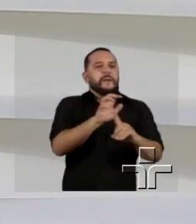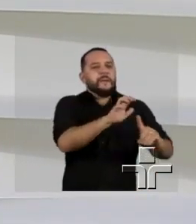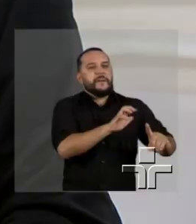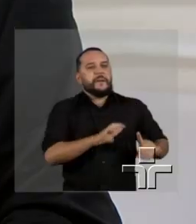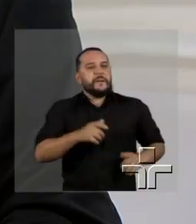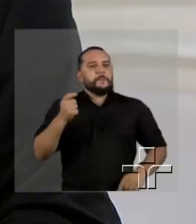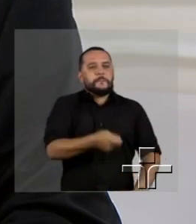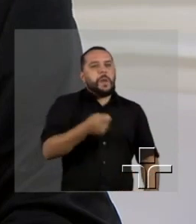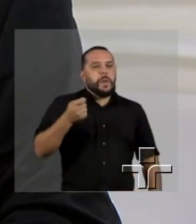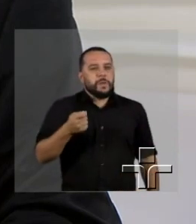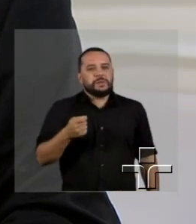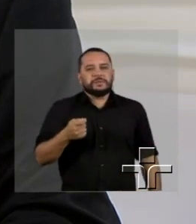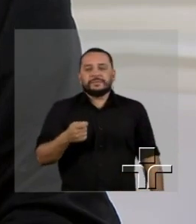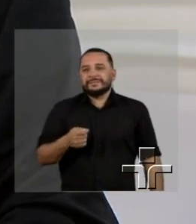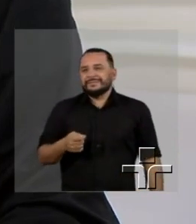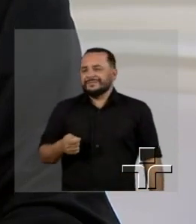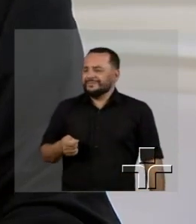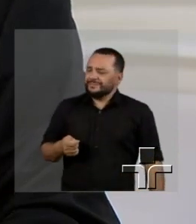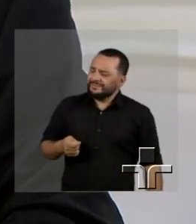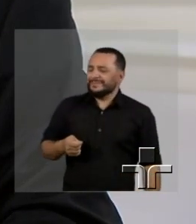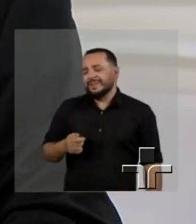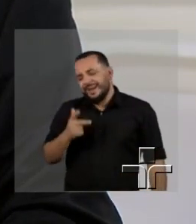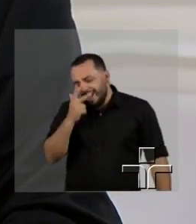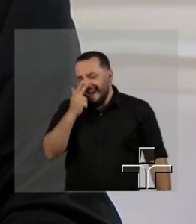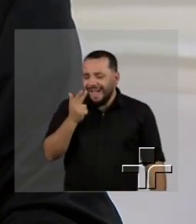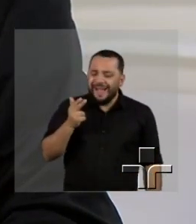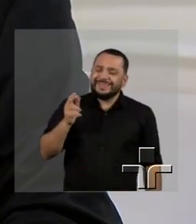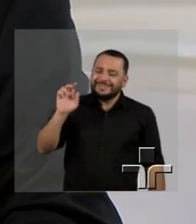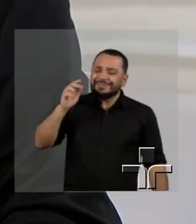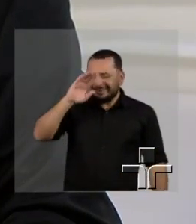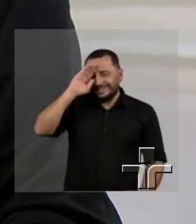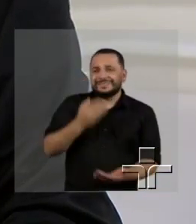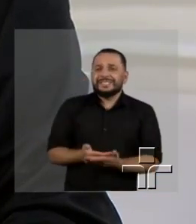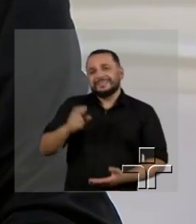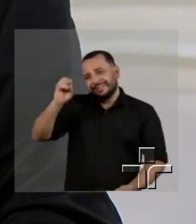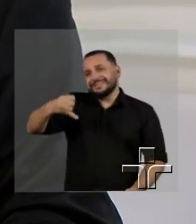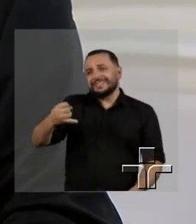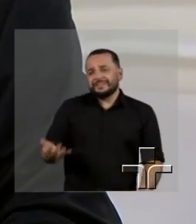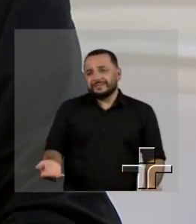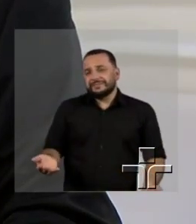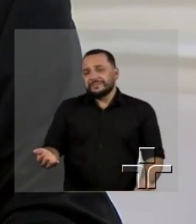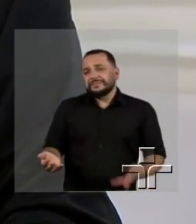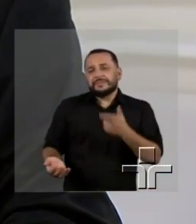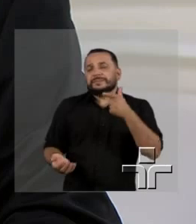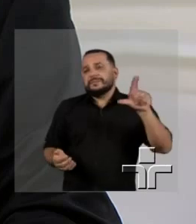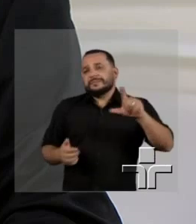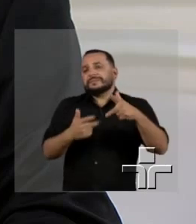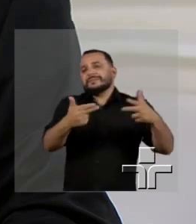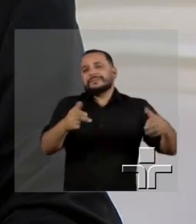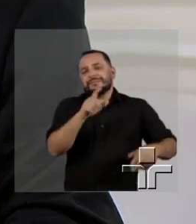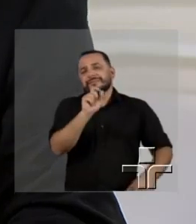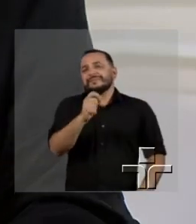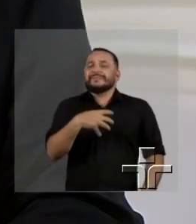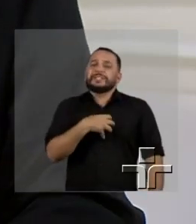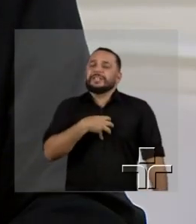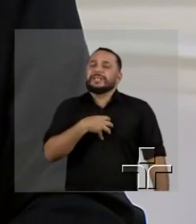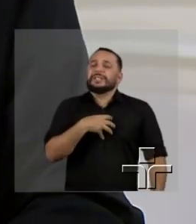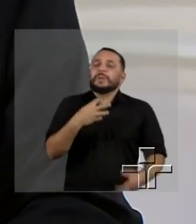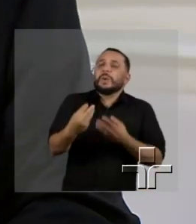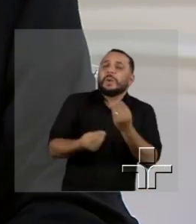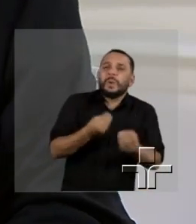mais pobres, todo mundo quer a mesma coisa. Quer habitação, quer alimentação, quer justiça, né? Acesso